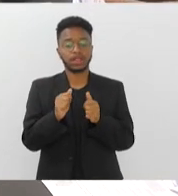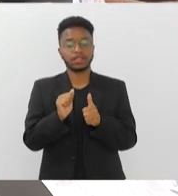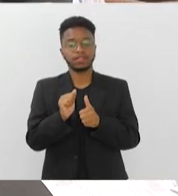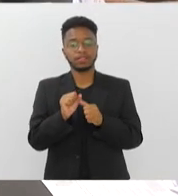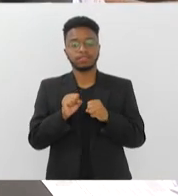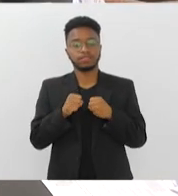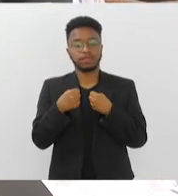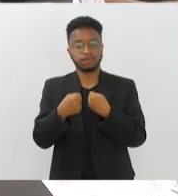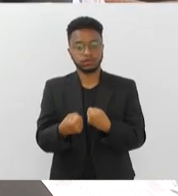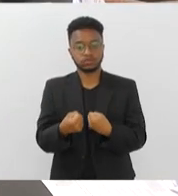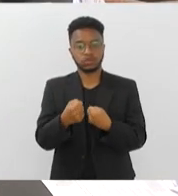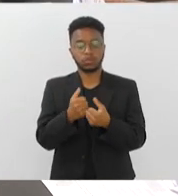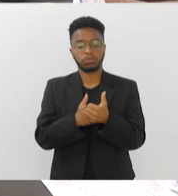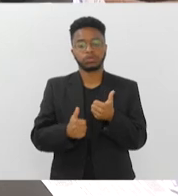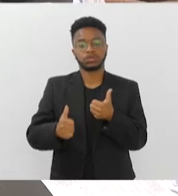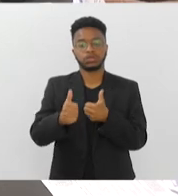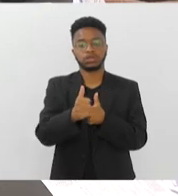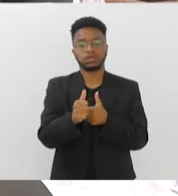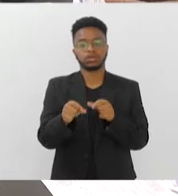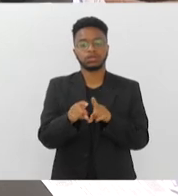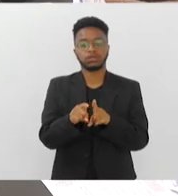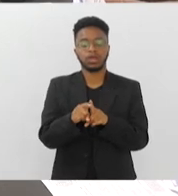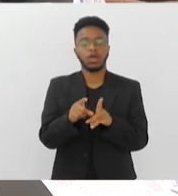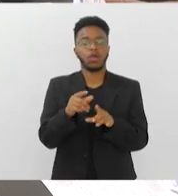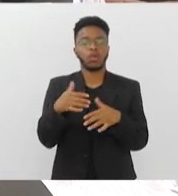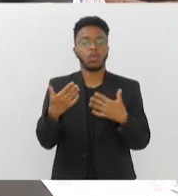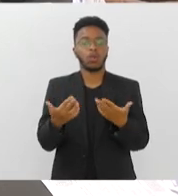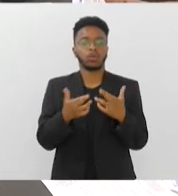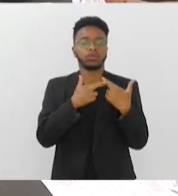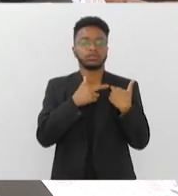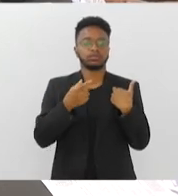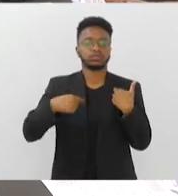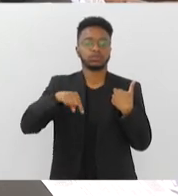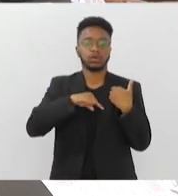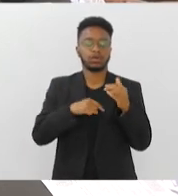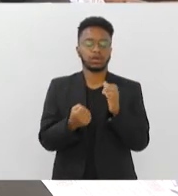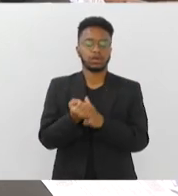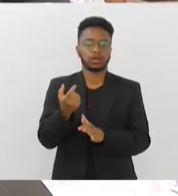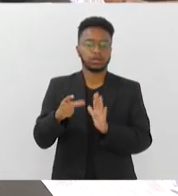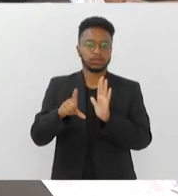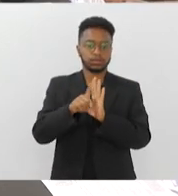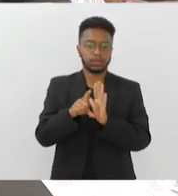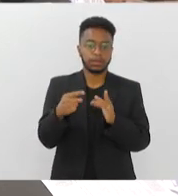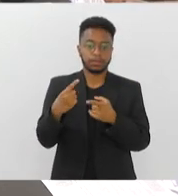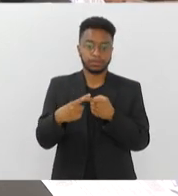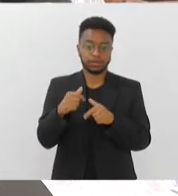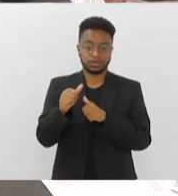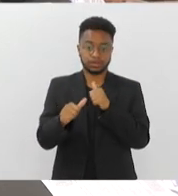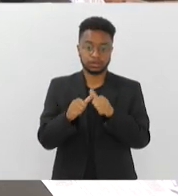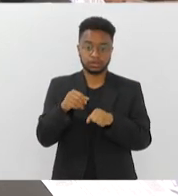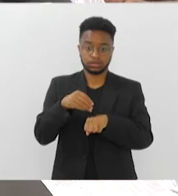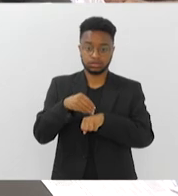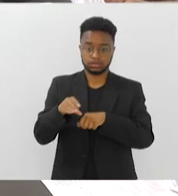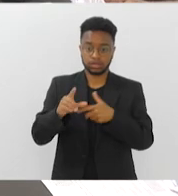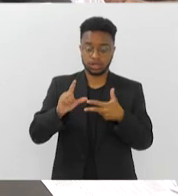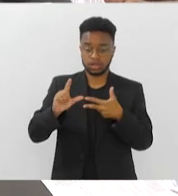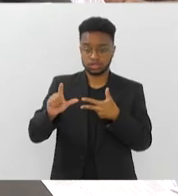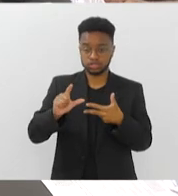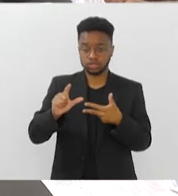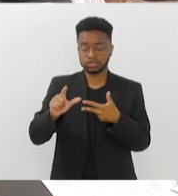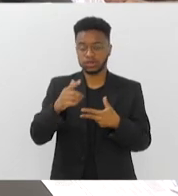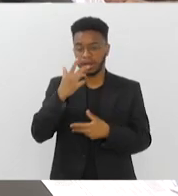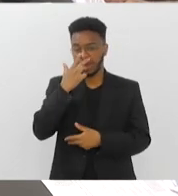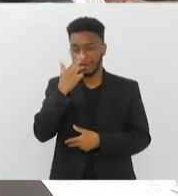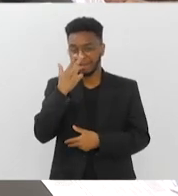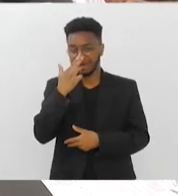e das prerrogativas do deputado estadual legislar. Na realidade, transformar em indicação legislativa me